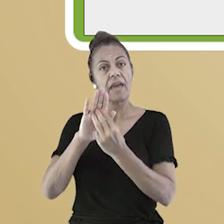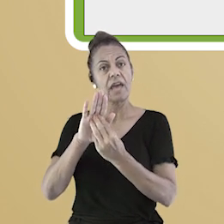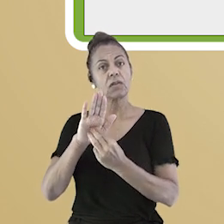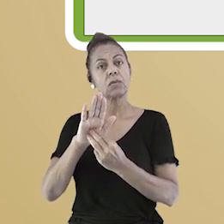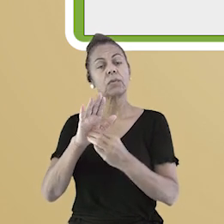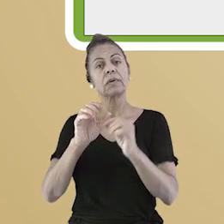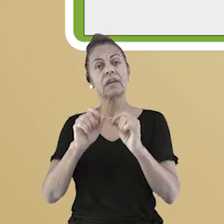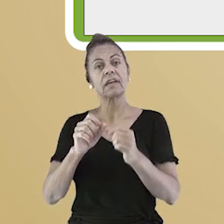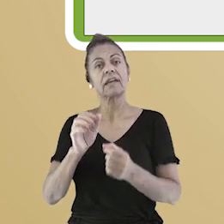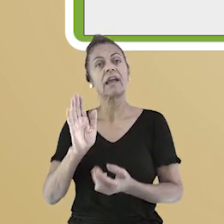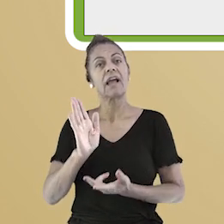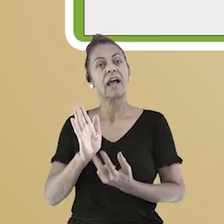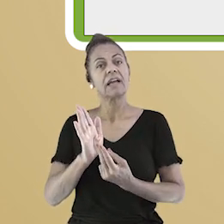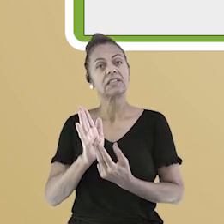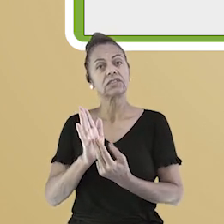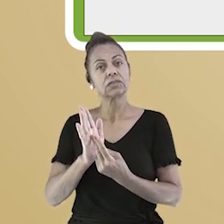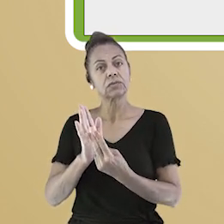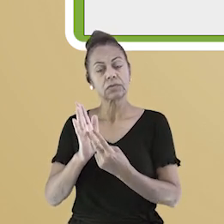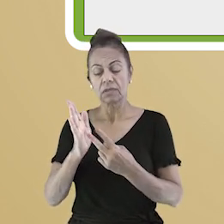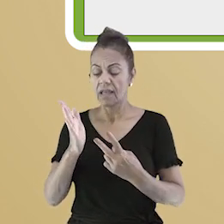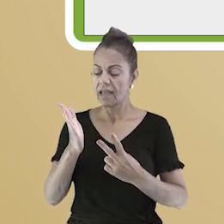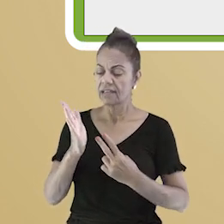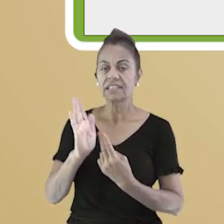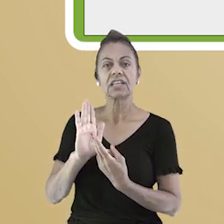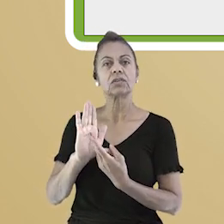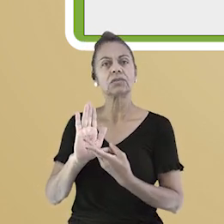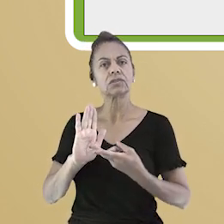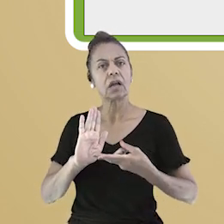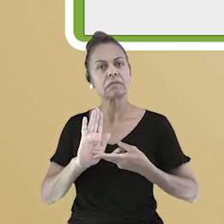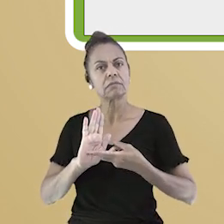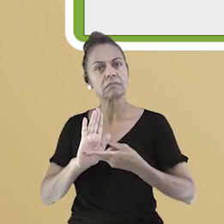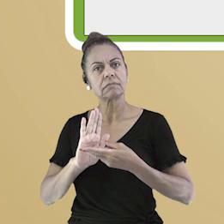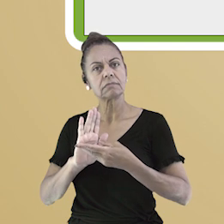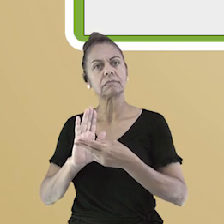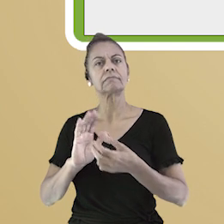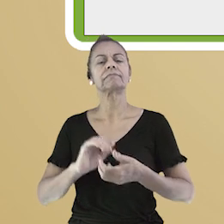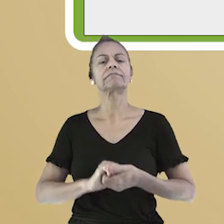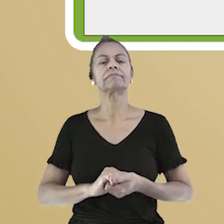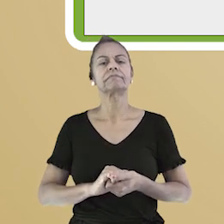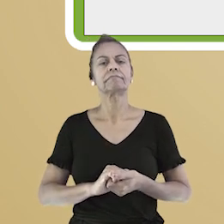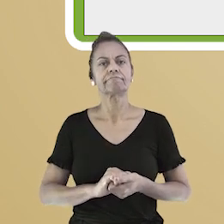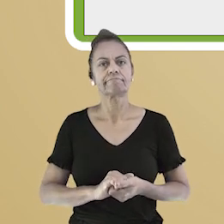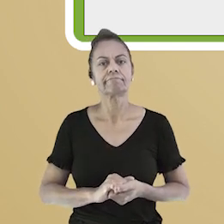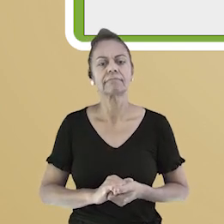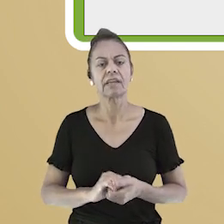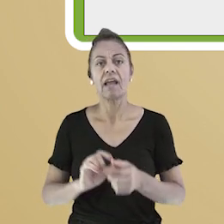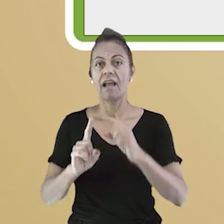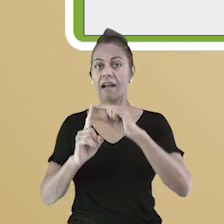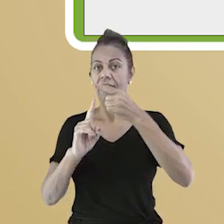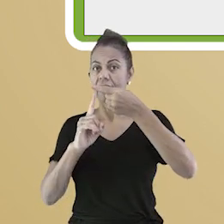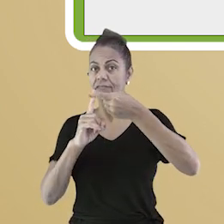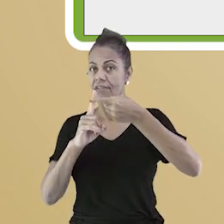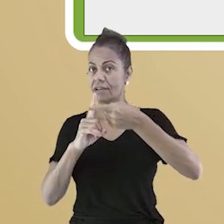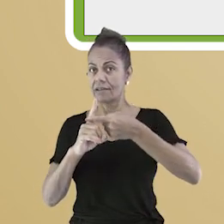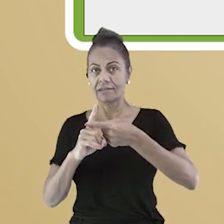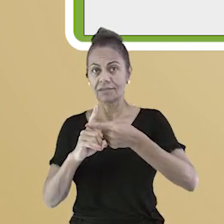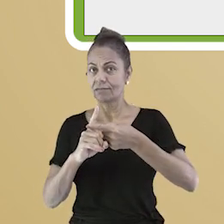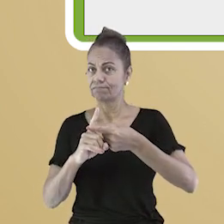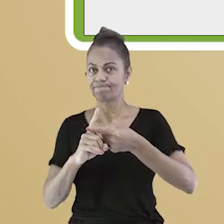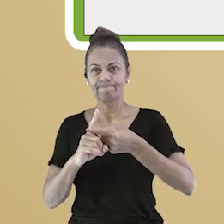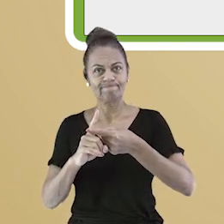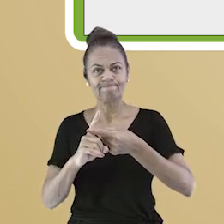os métodos cirúrgicos, também conhecido como método definitivo. Por conta disso, são procedimentos